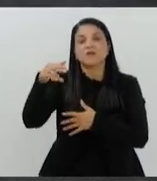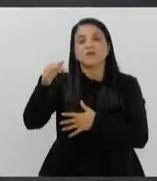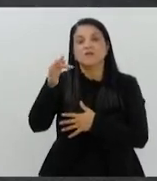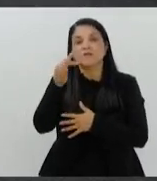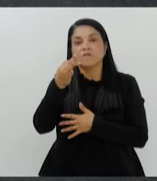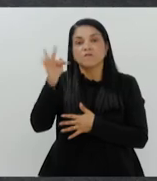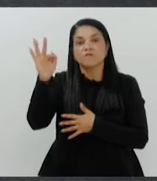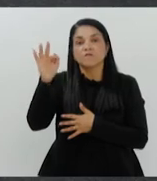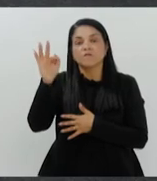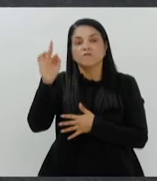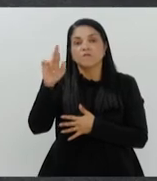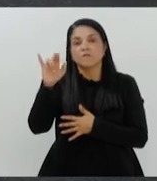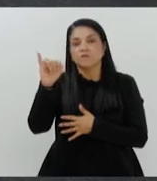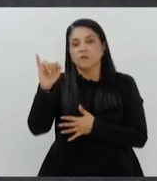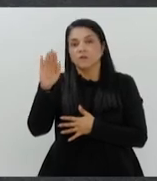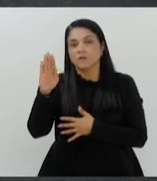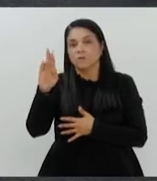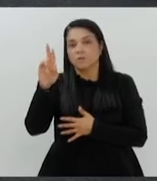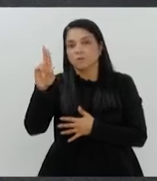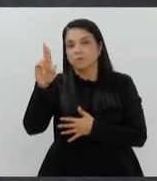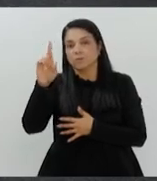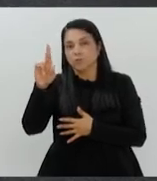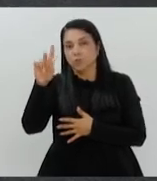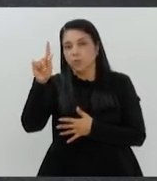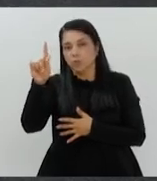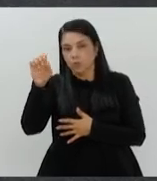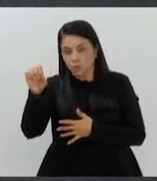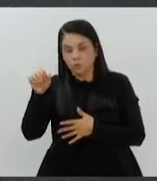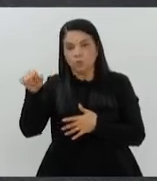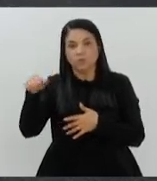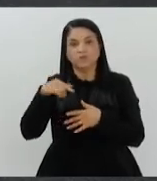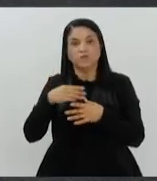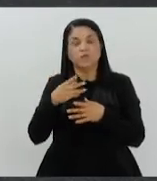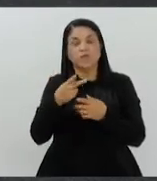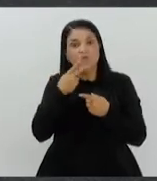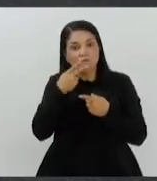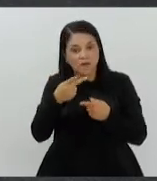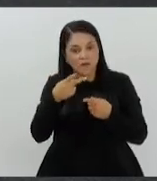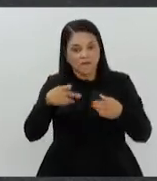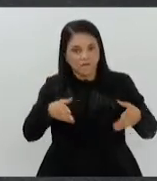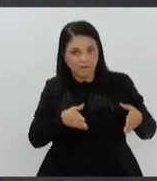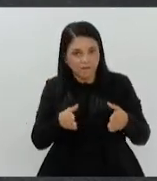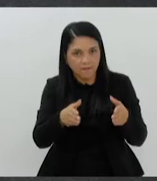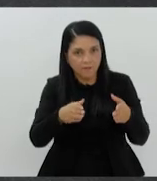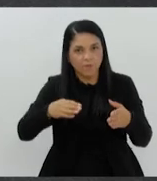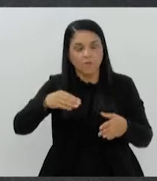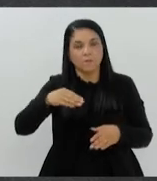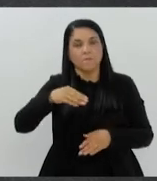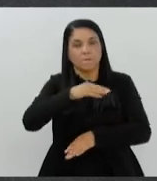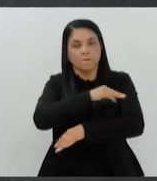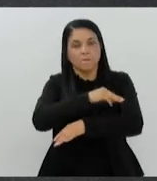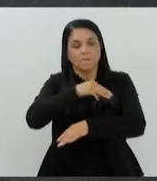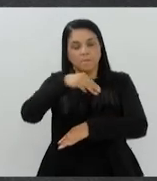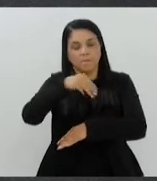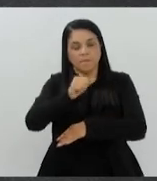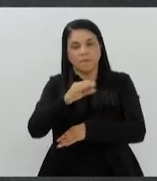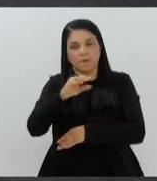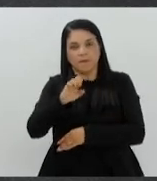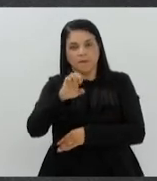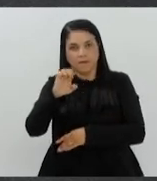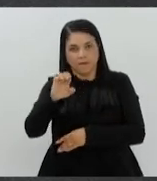sabe. Quando a gente fala Macaé de Cima em Friburgo, a gente está falando do mesmo Rio Macaé que acaba aqui no